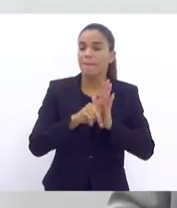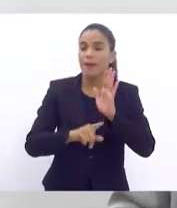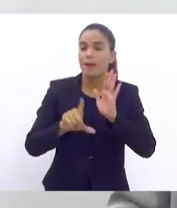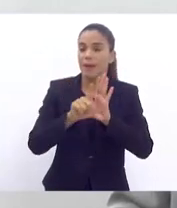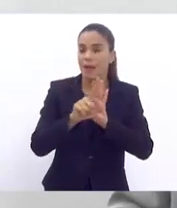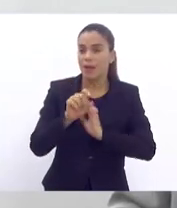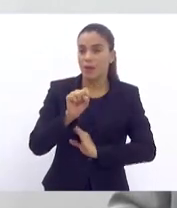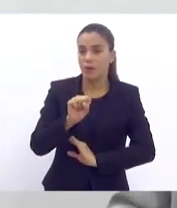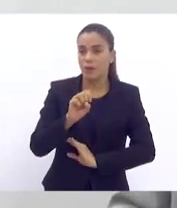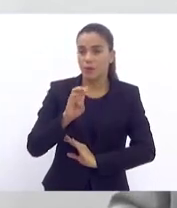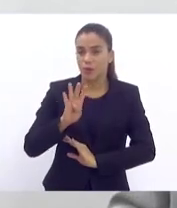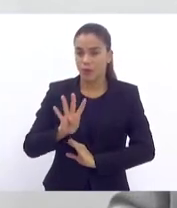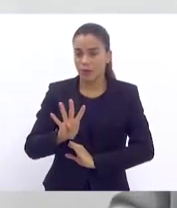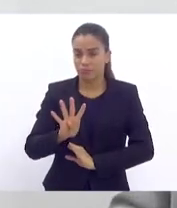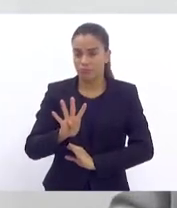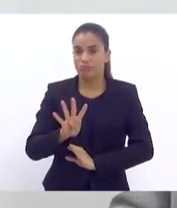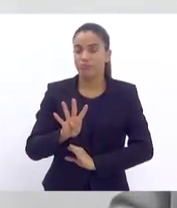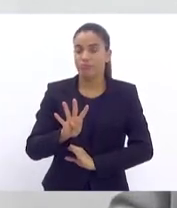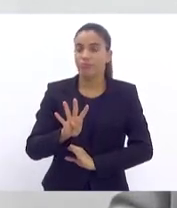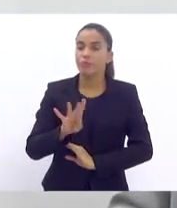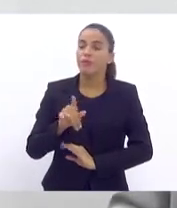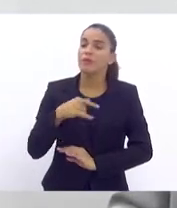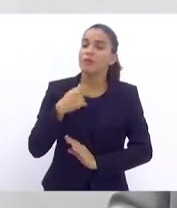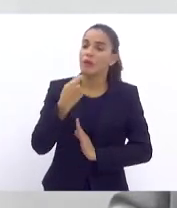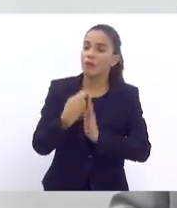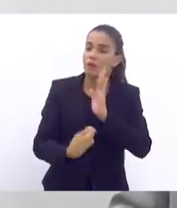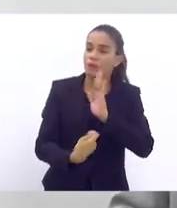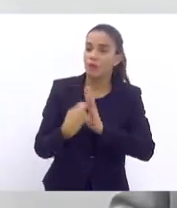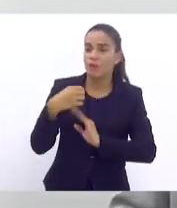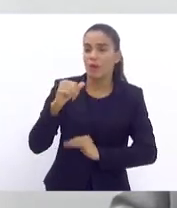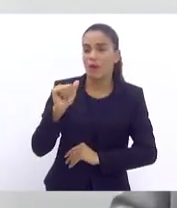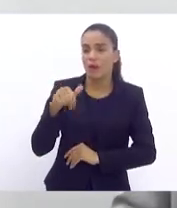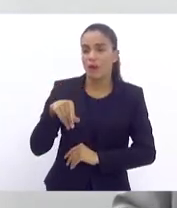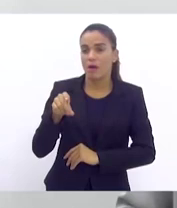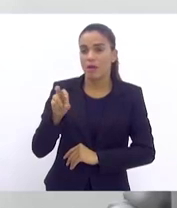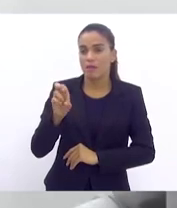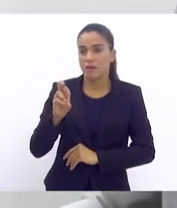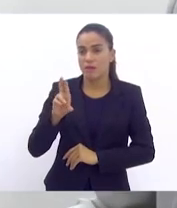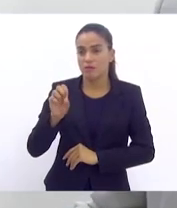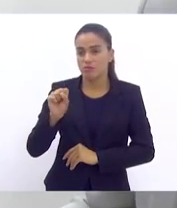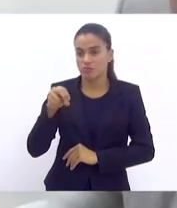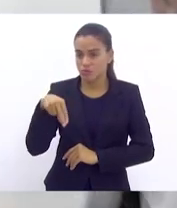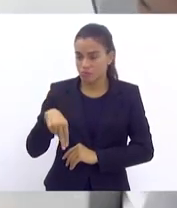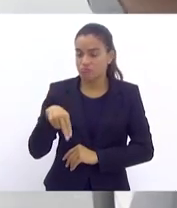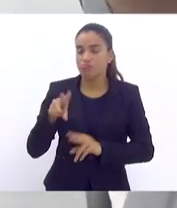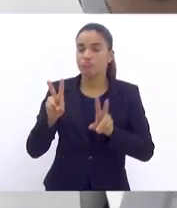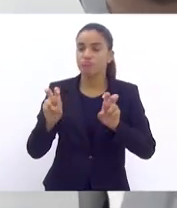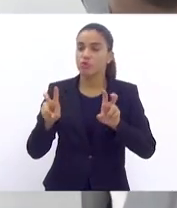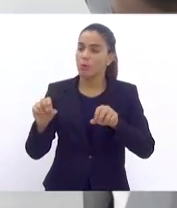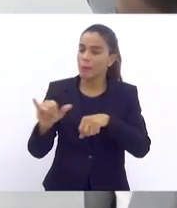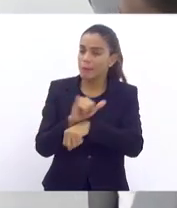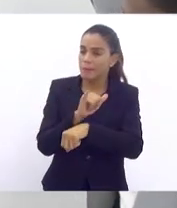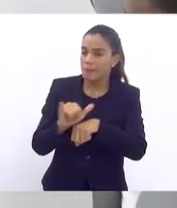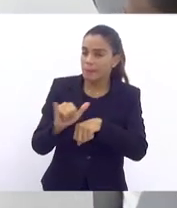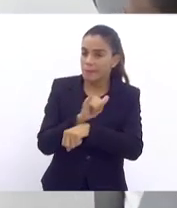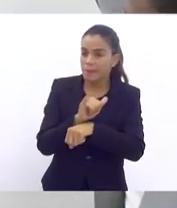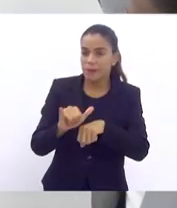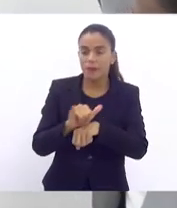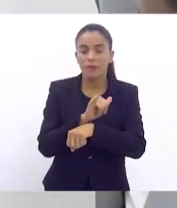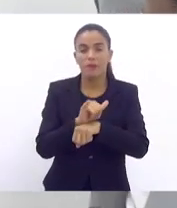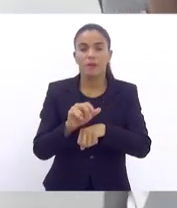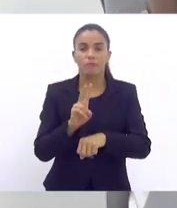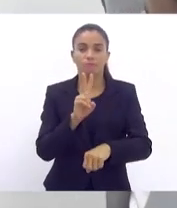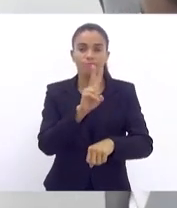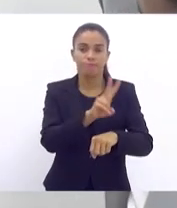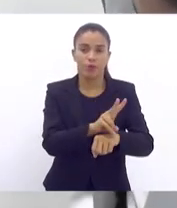5384 de 2022 de autoria do deputado Anderson Moraes que dispõe medidas Ampla tutela